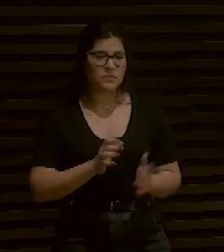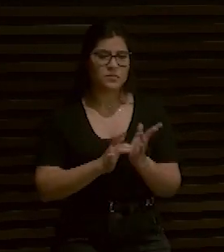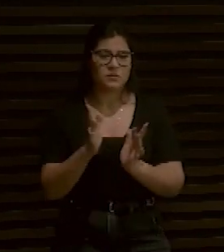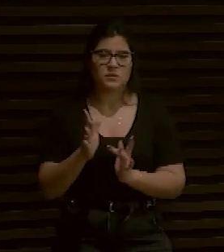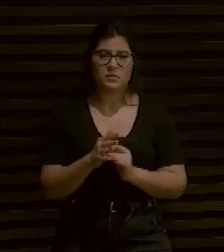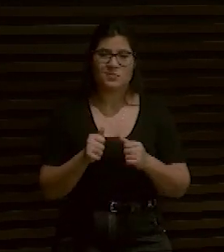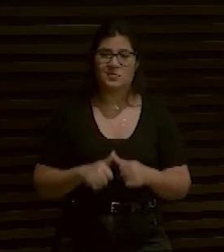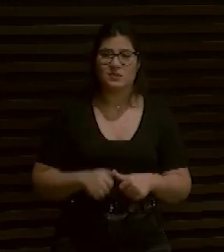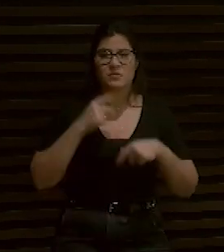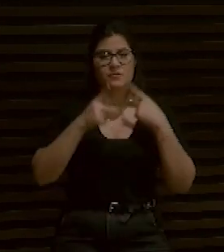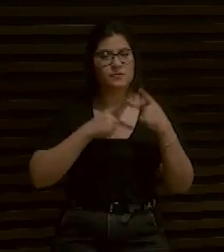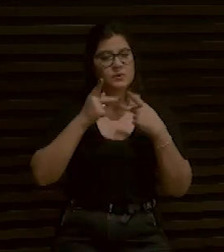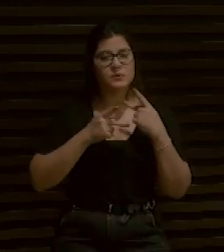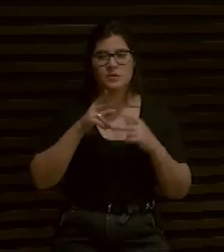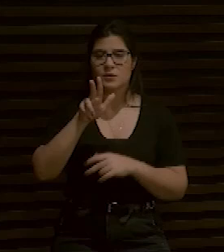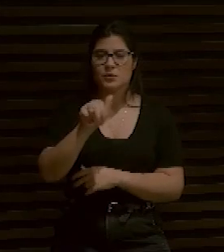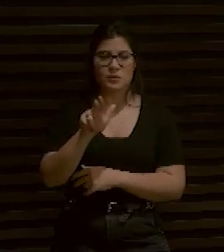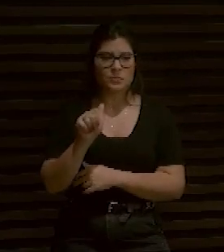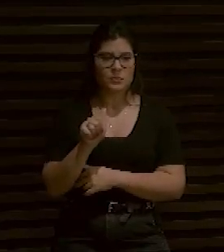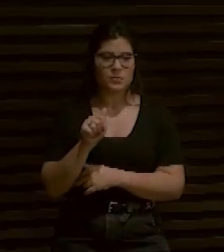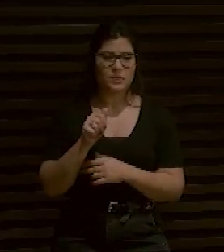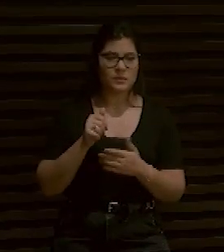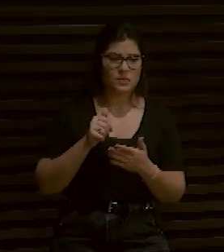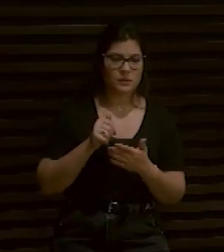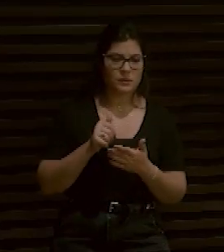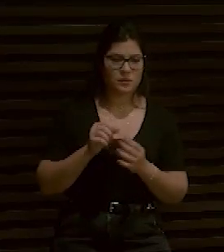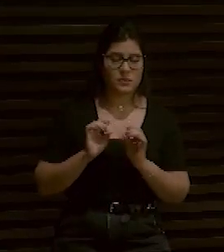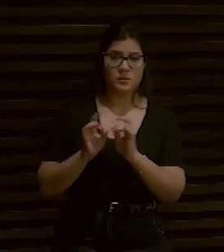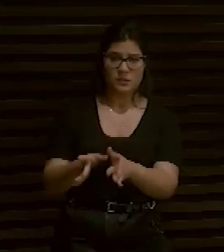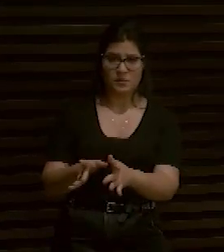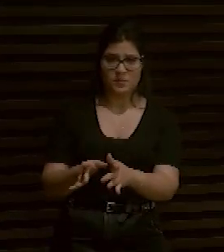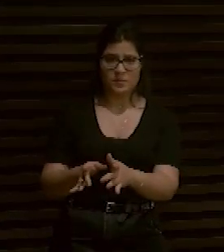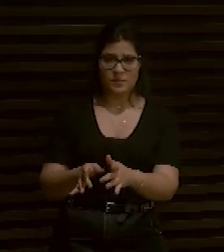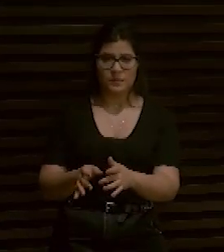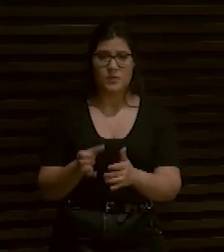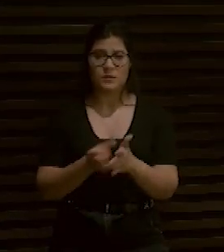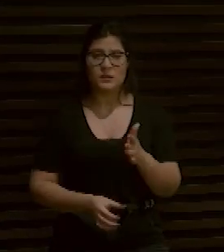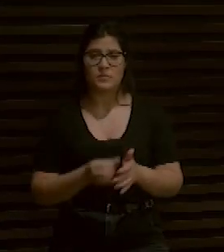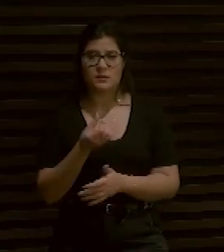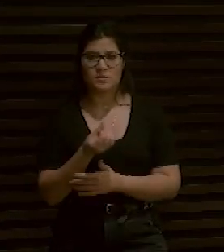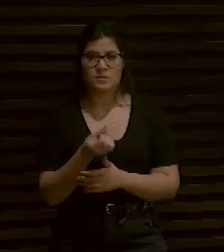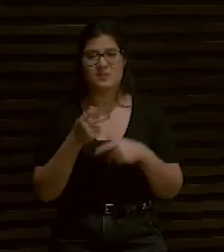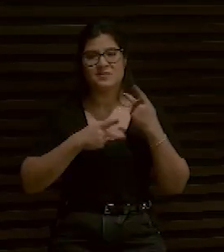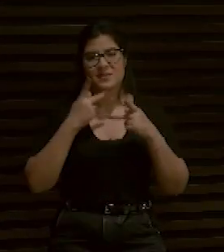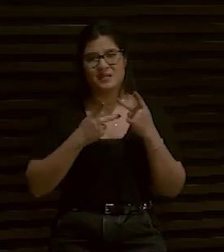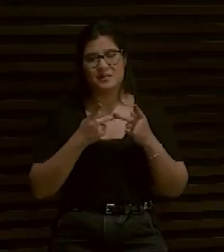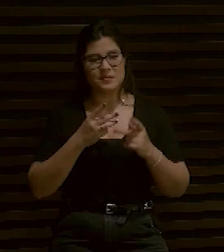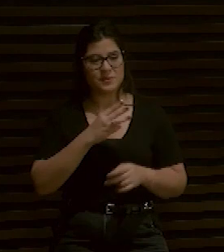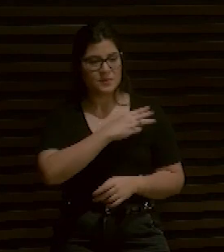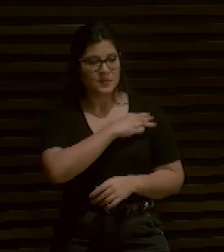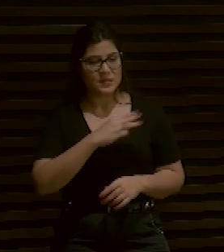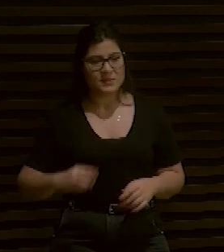Jesus está falando que não vai lançar fora, não é o Guilherme. É o Jesus falando aqui no capítulo 6. O Messias está falando isso,